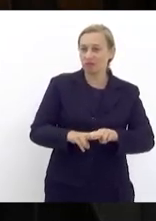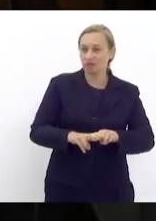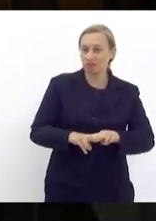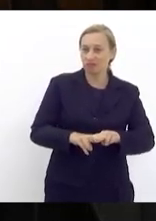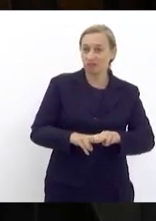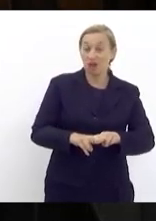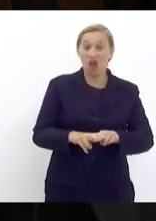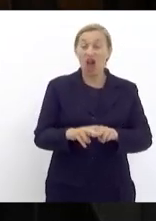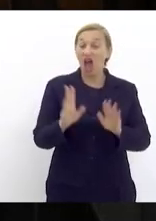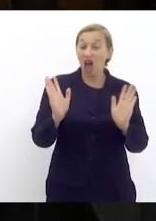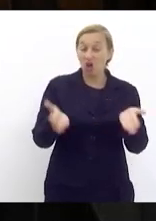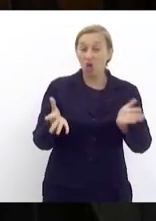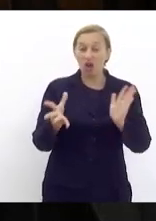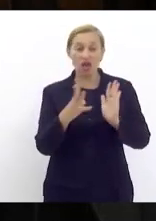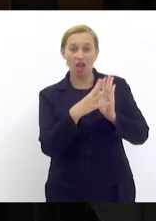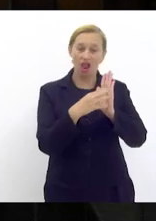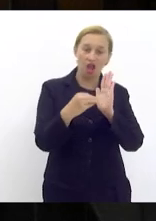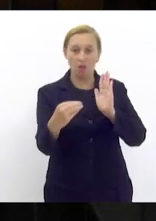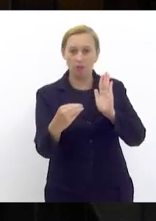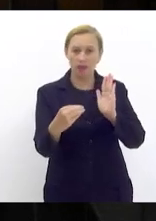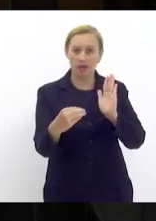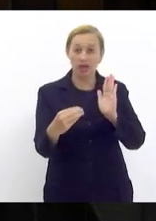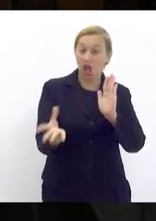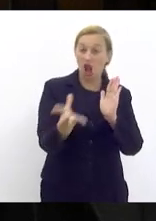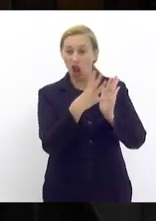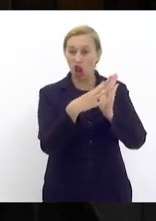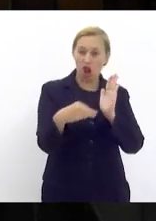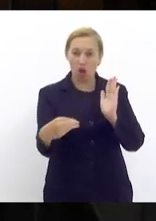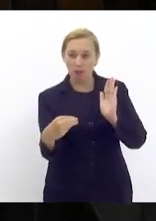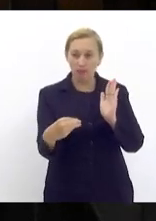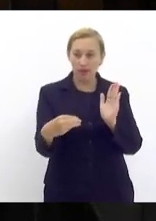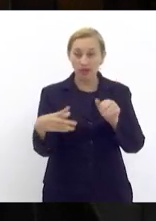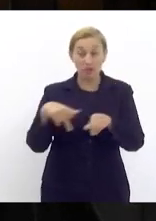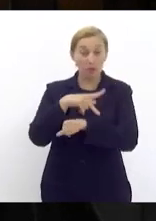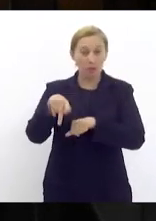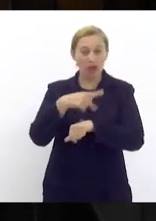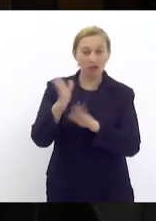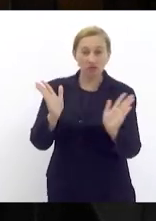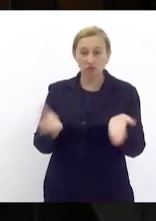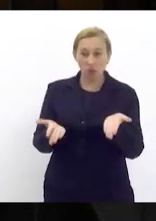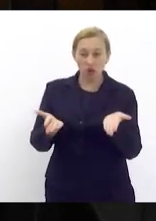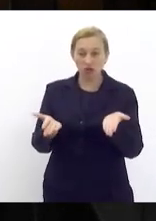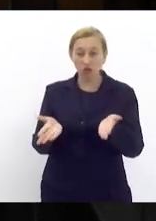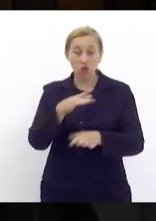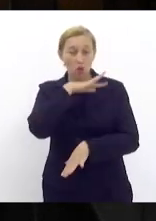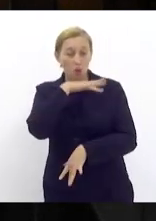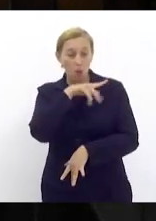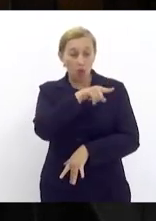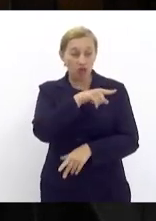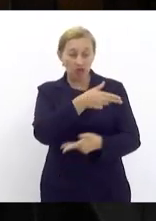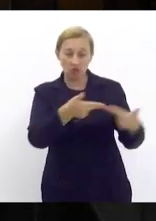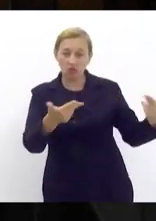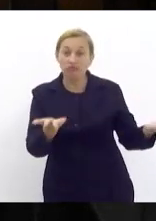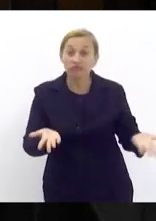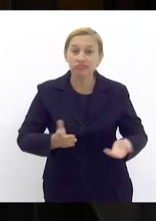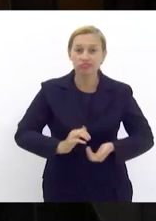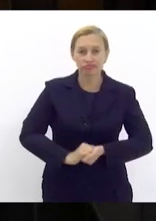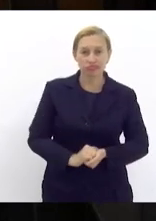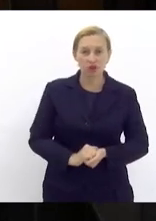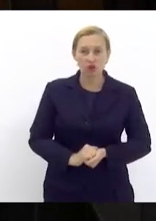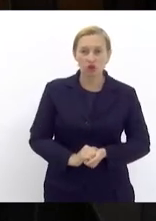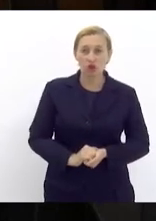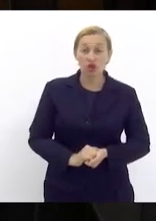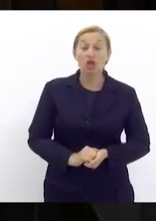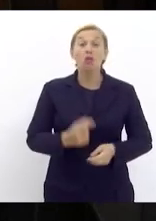Virou moda, está virando moda no país ser do lado ruim da coisa, porque quem é